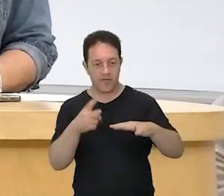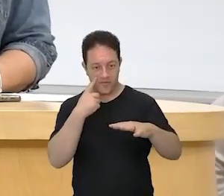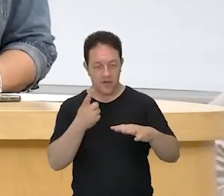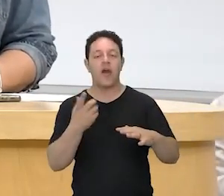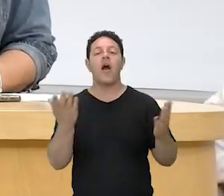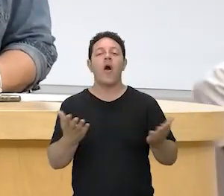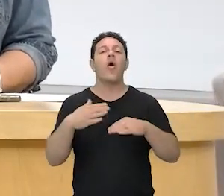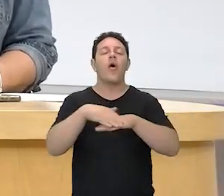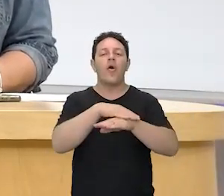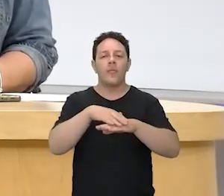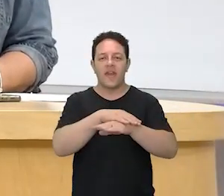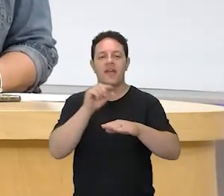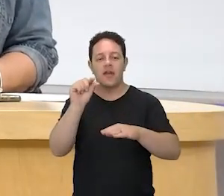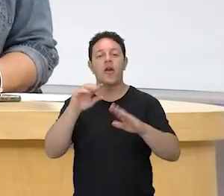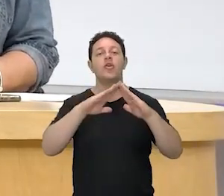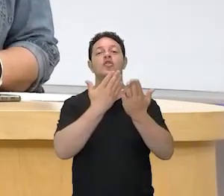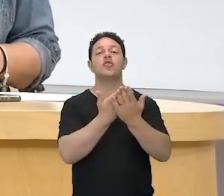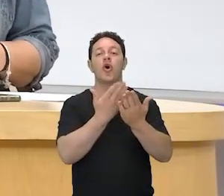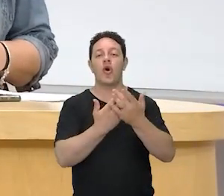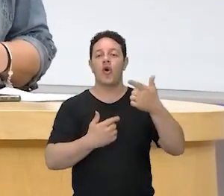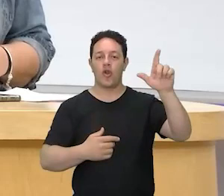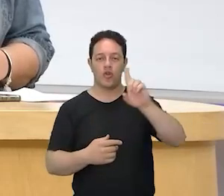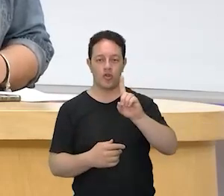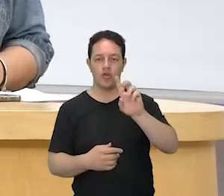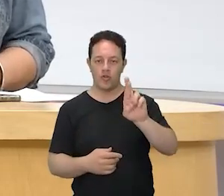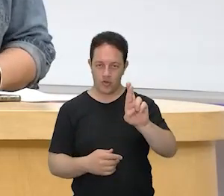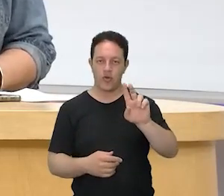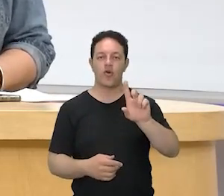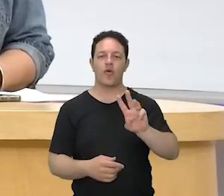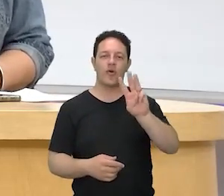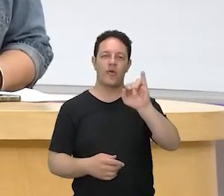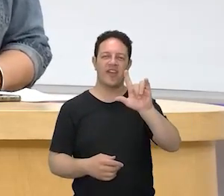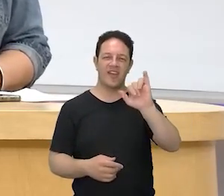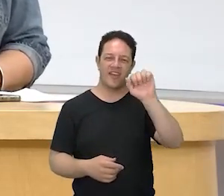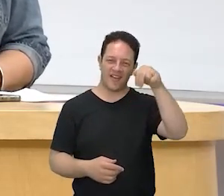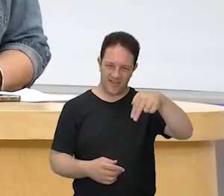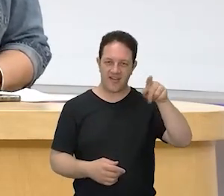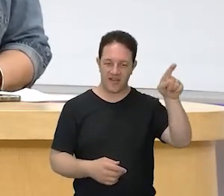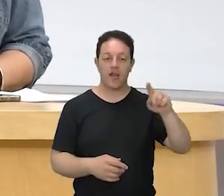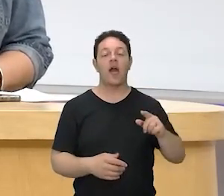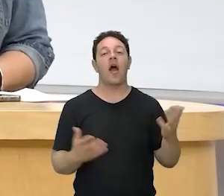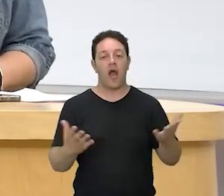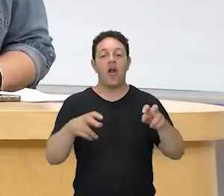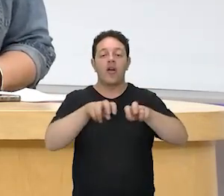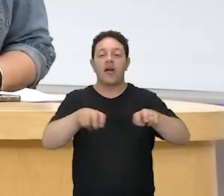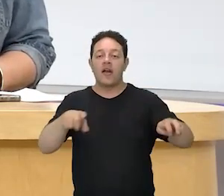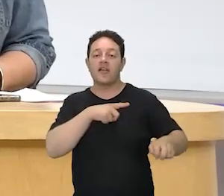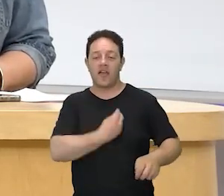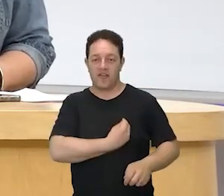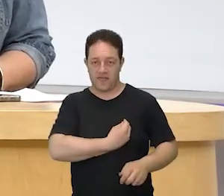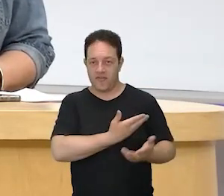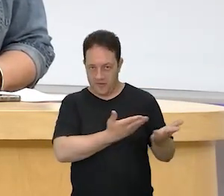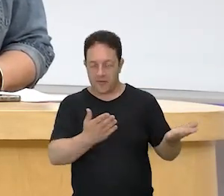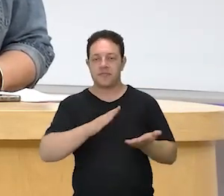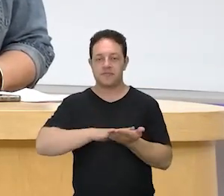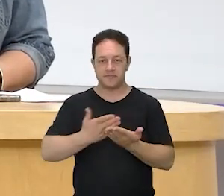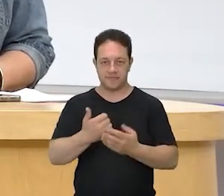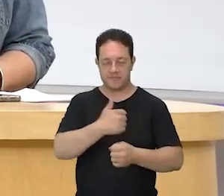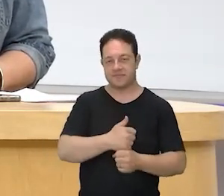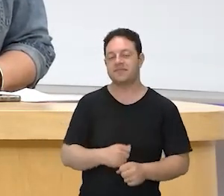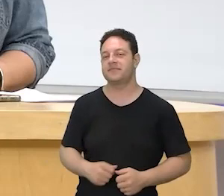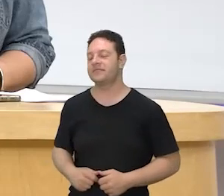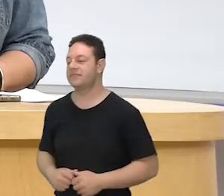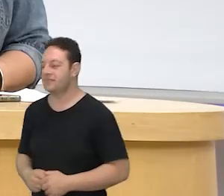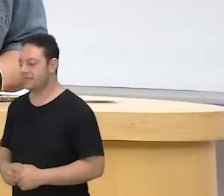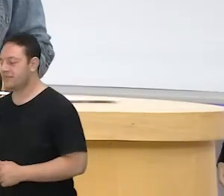vai conversar um pouco com a escola Dr. William Amin. E aqui no palco está presente a Paula,